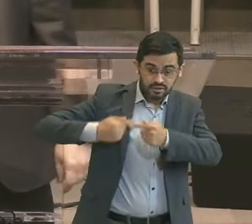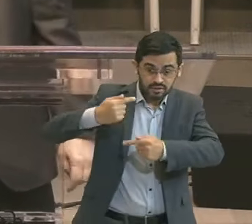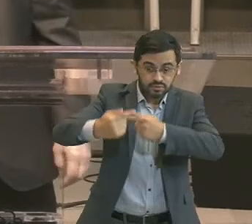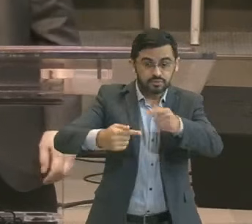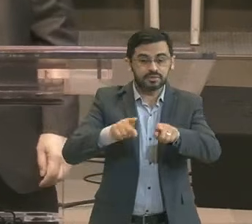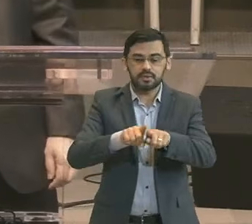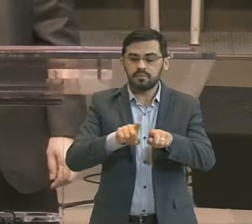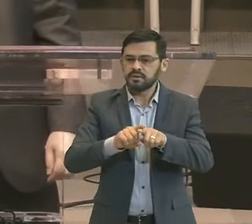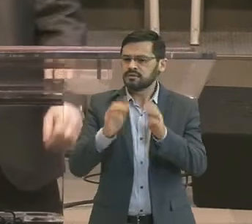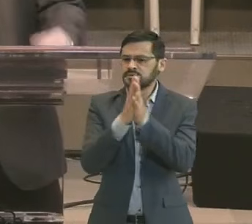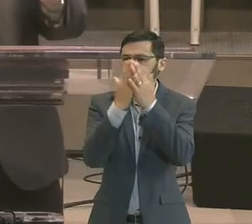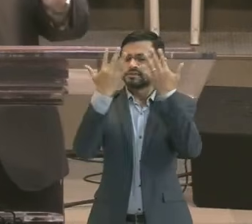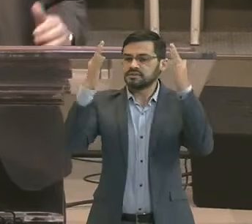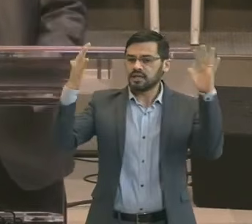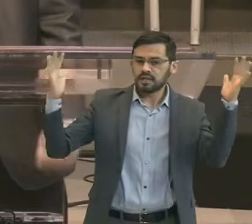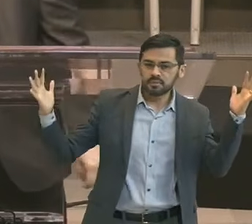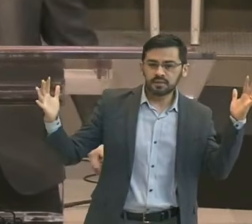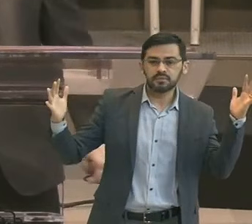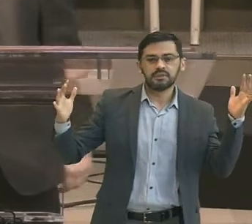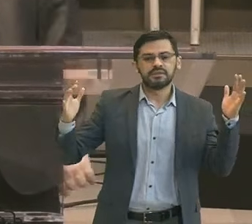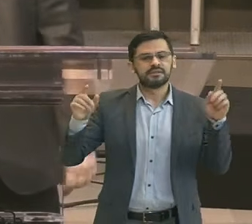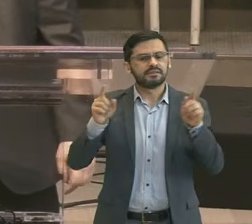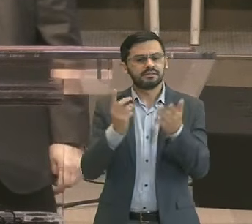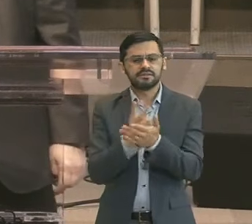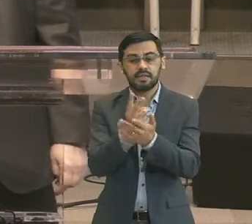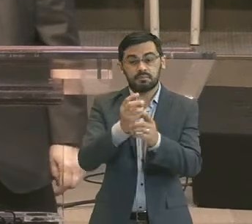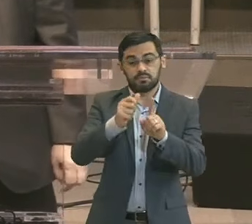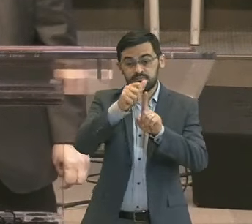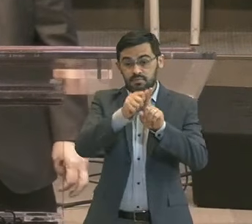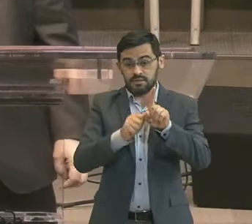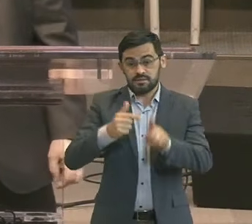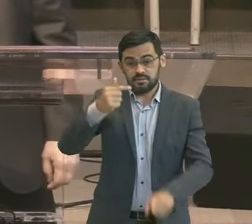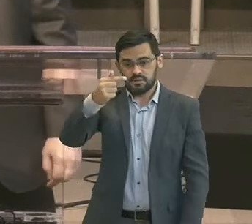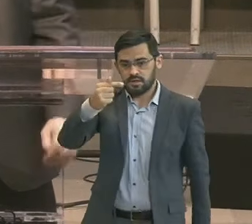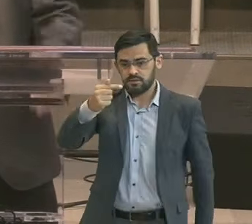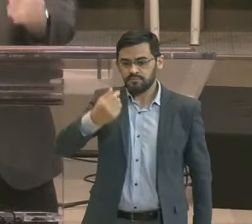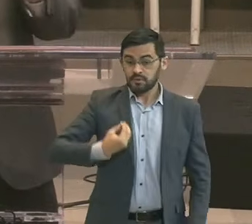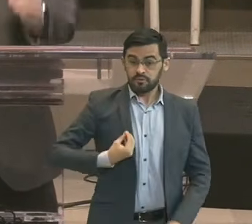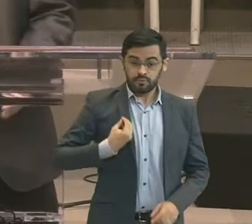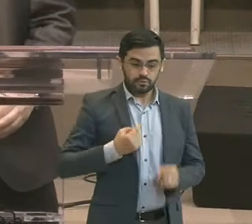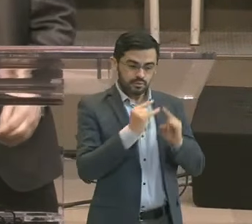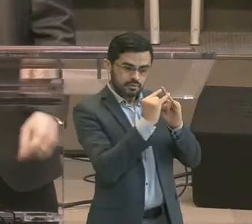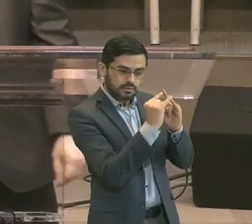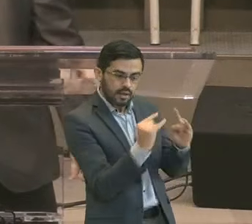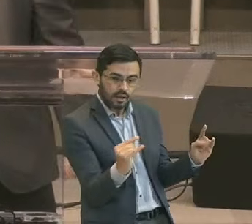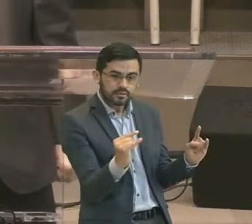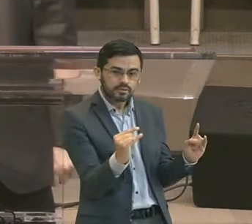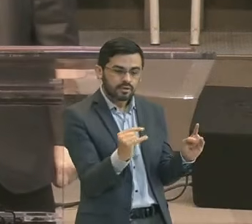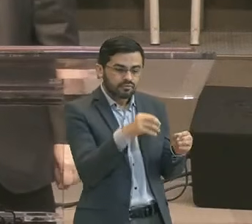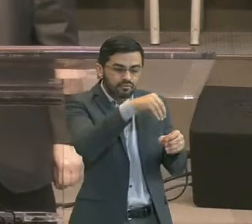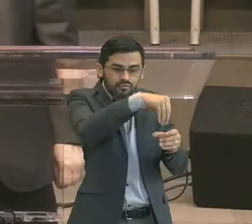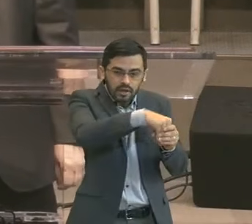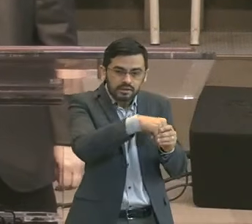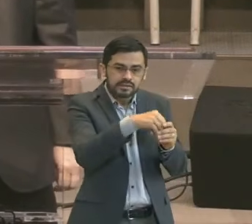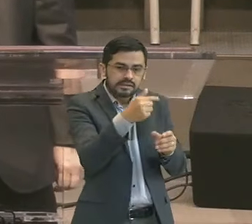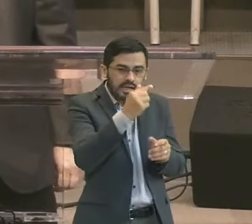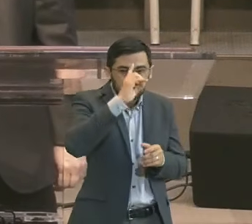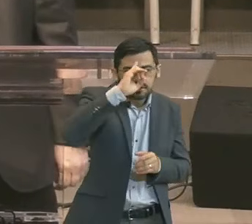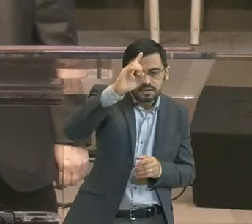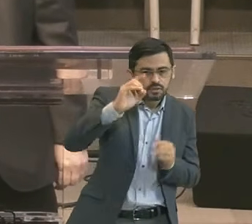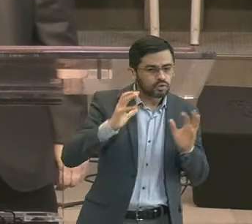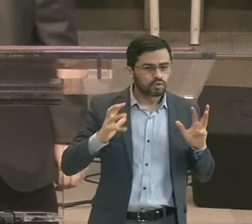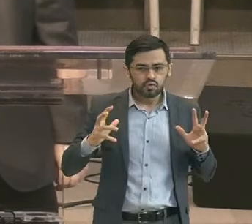gerações. Celebrem-na no 7º mês. Morem em tendas durante 7 dias. Todos